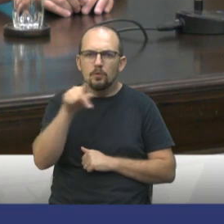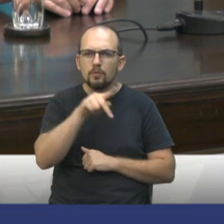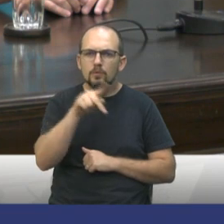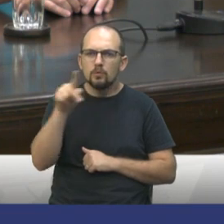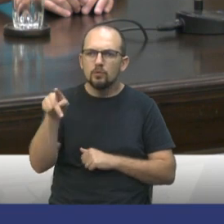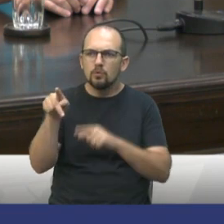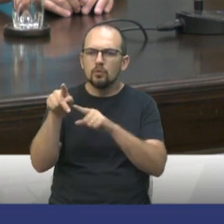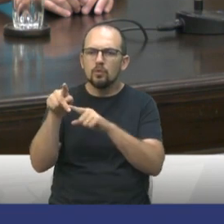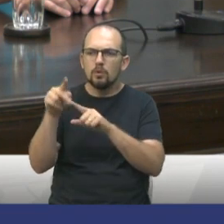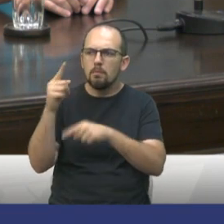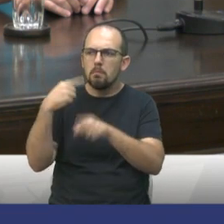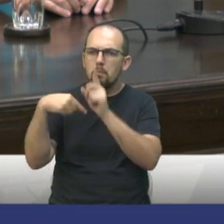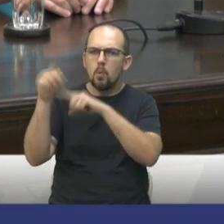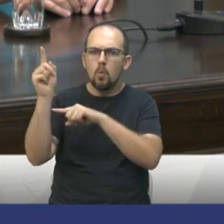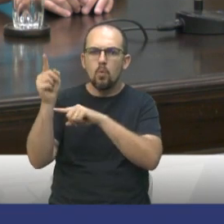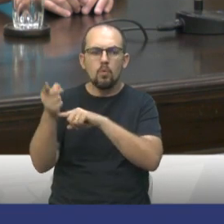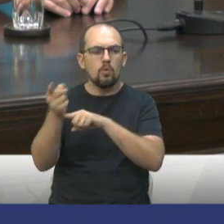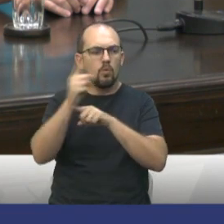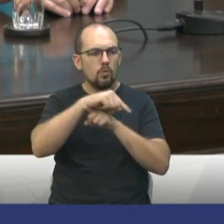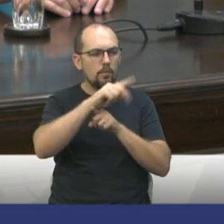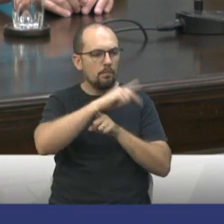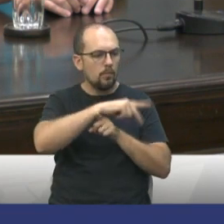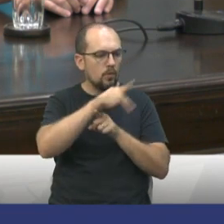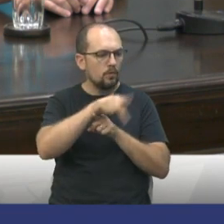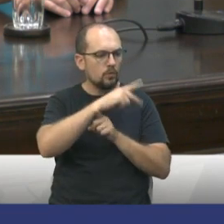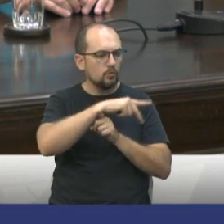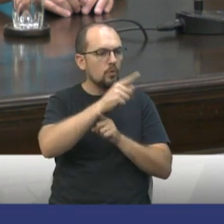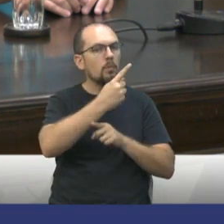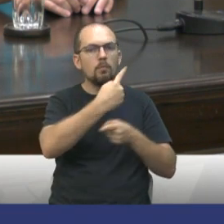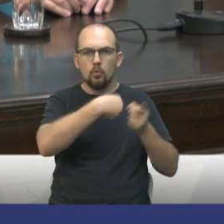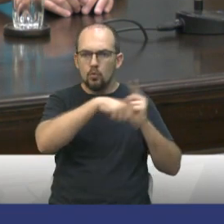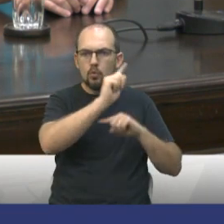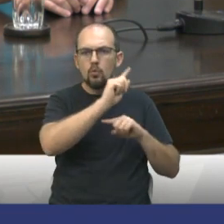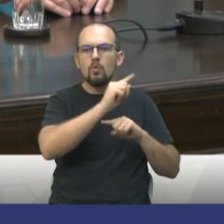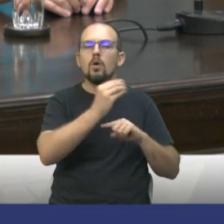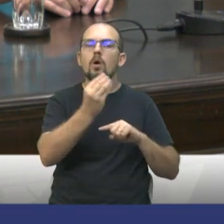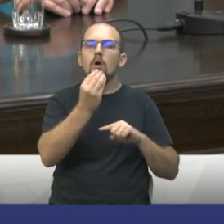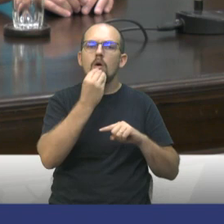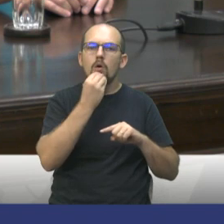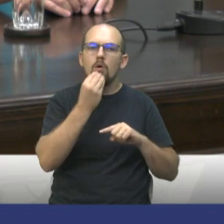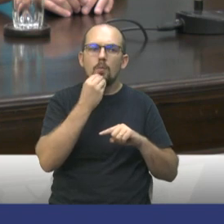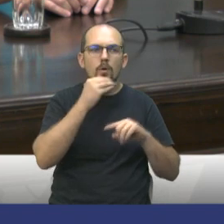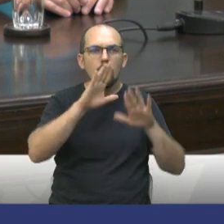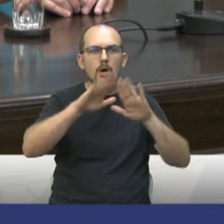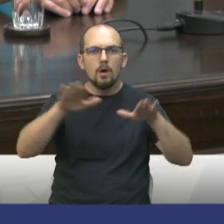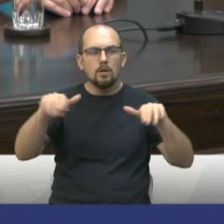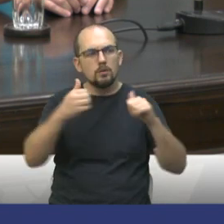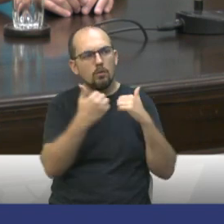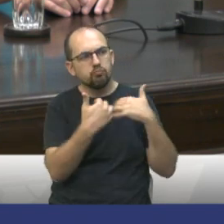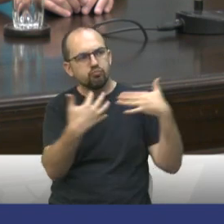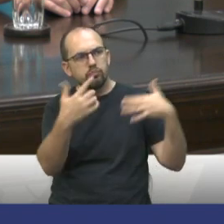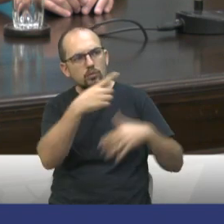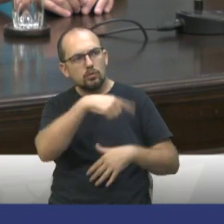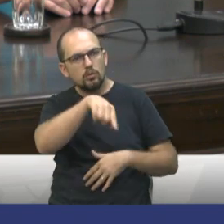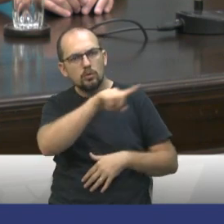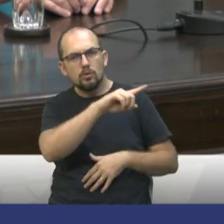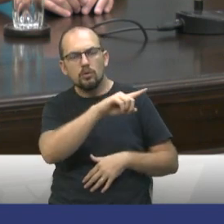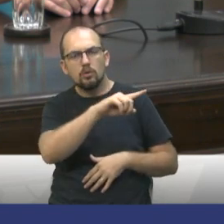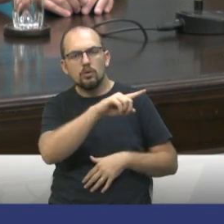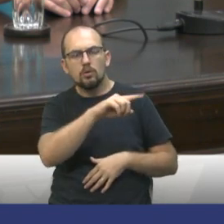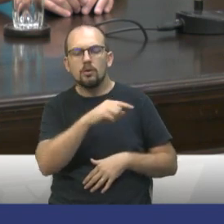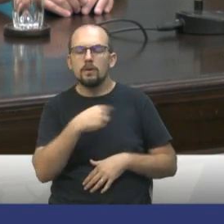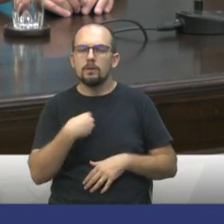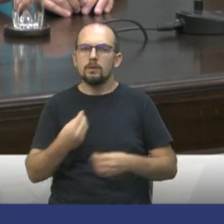formando mestres e dando a oportunidade para essas crianças. Eu